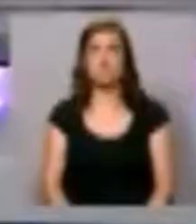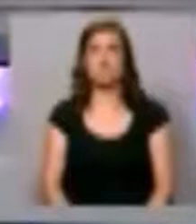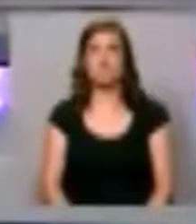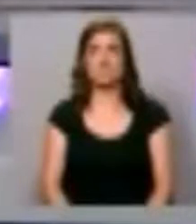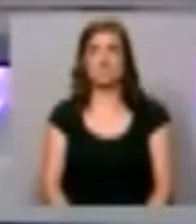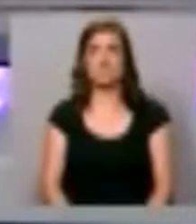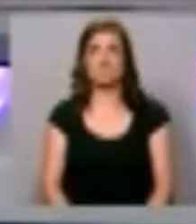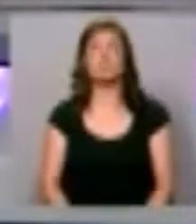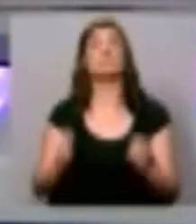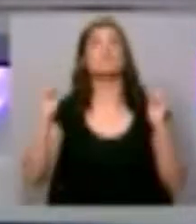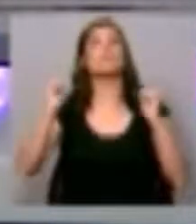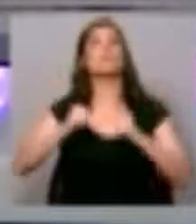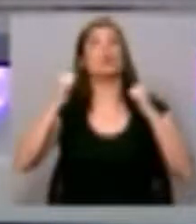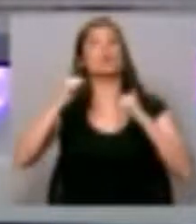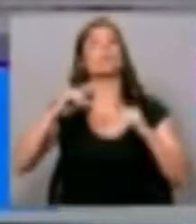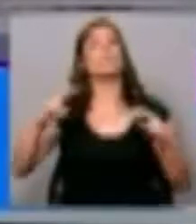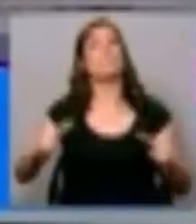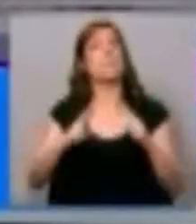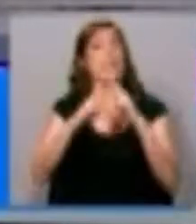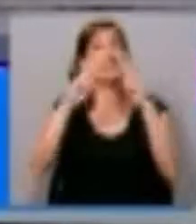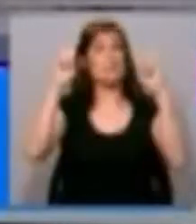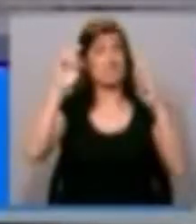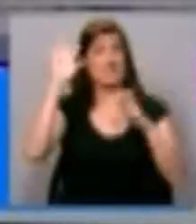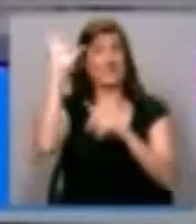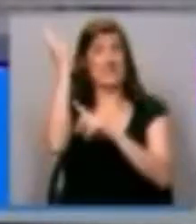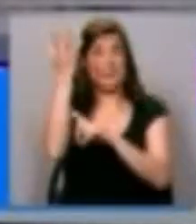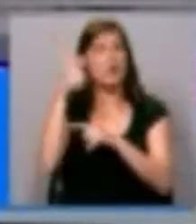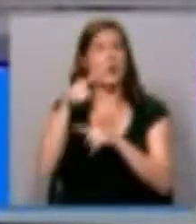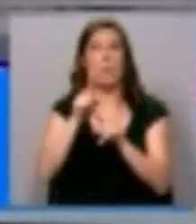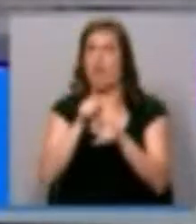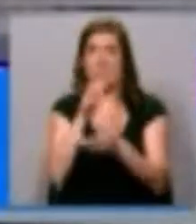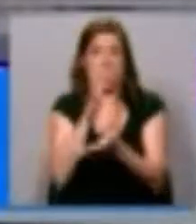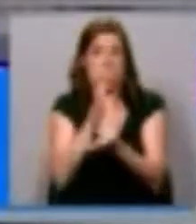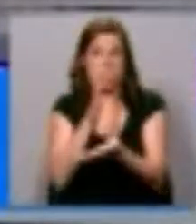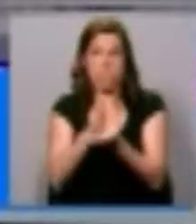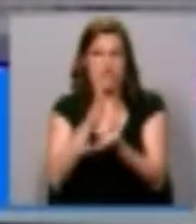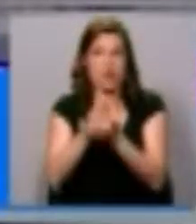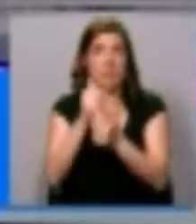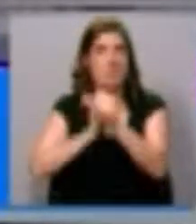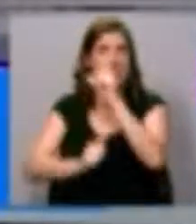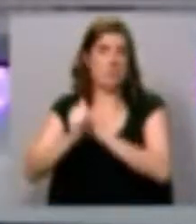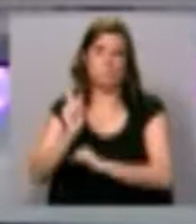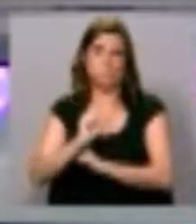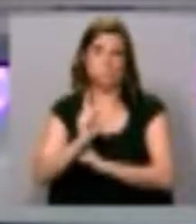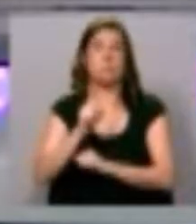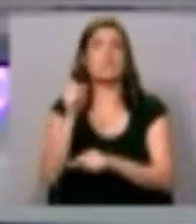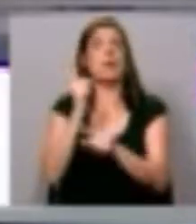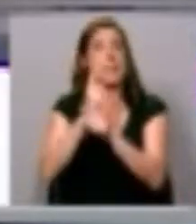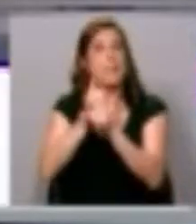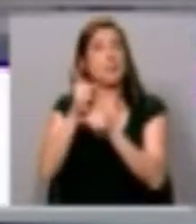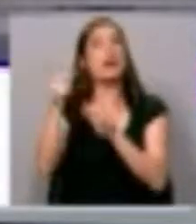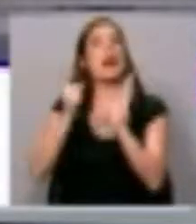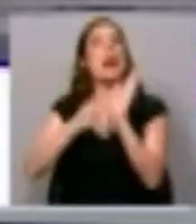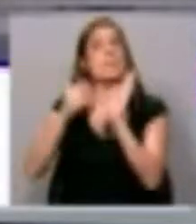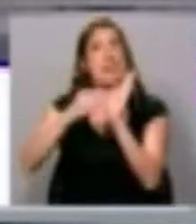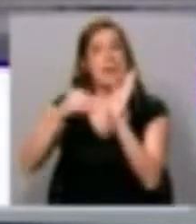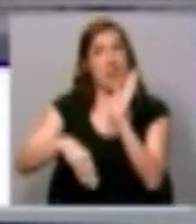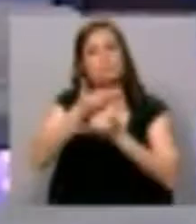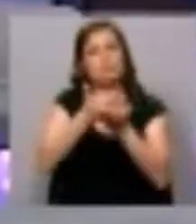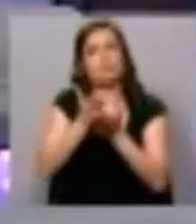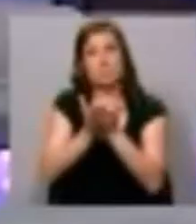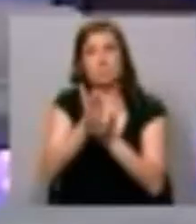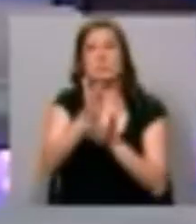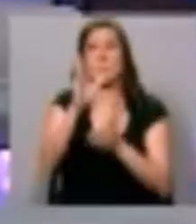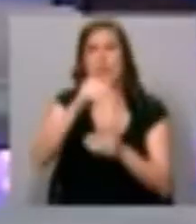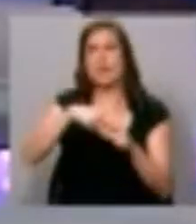Universidade do Acordo de Paris sobre o clima é irreversível, mesmo sem a assinatura dos Estados Unidos da América. Foi esta a principal